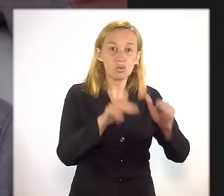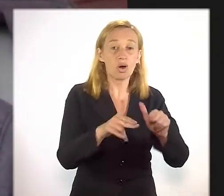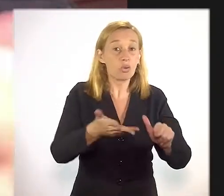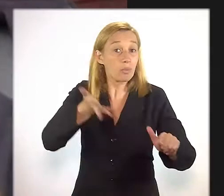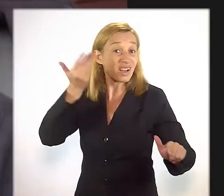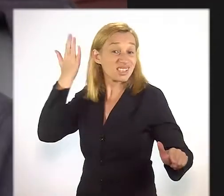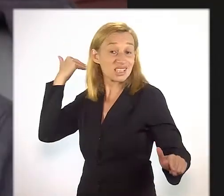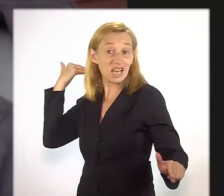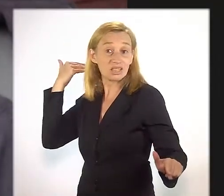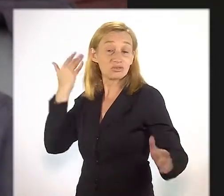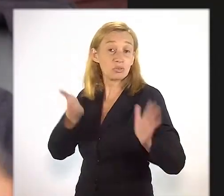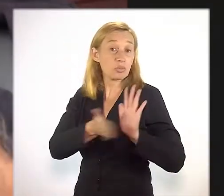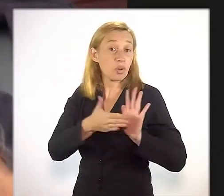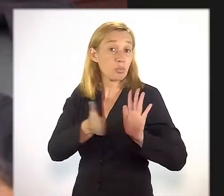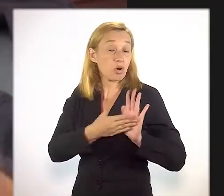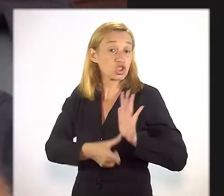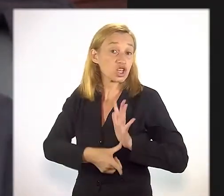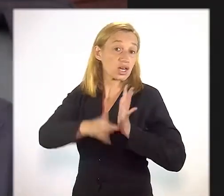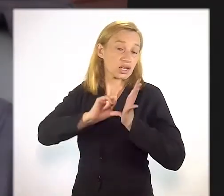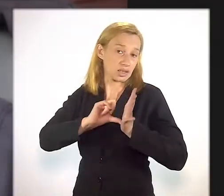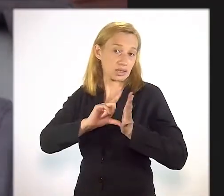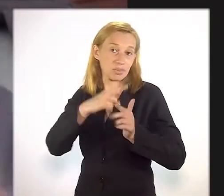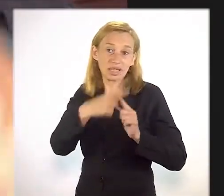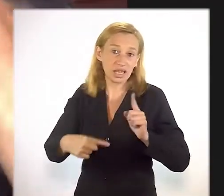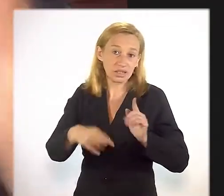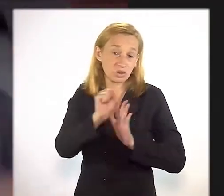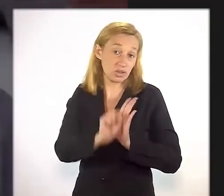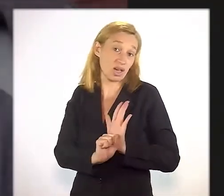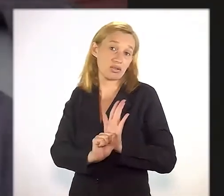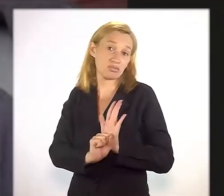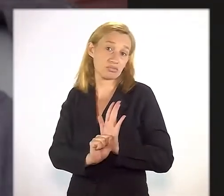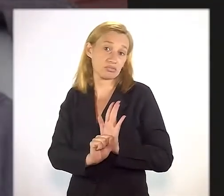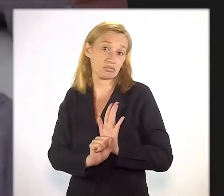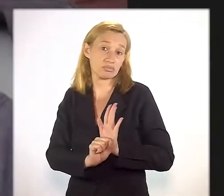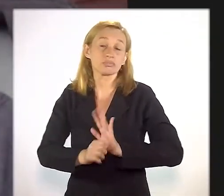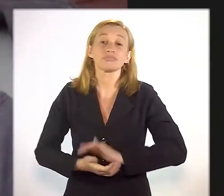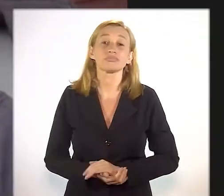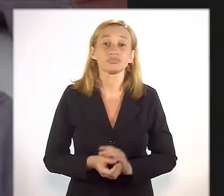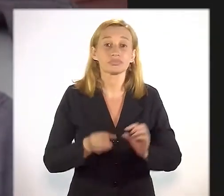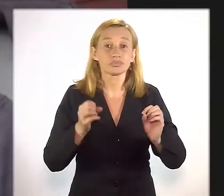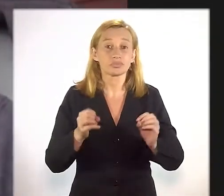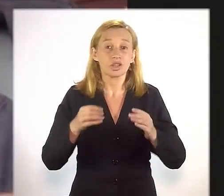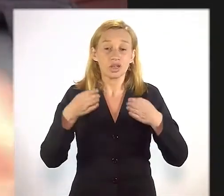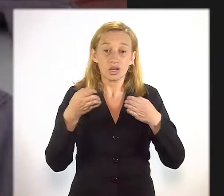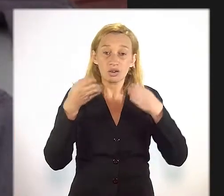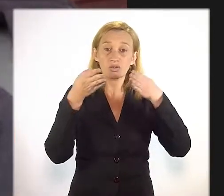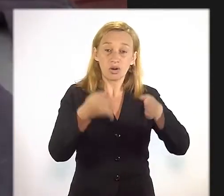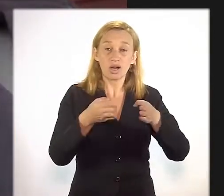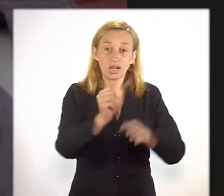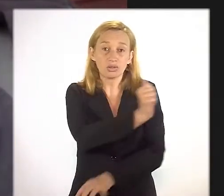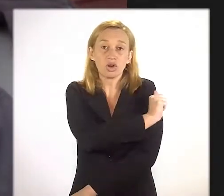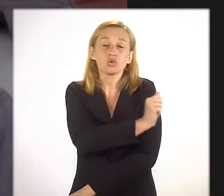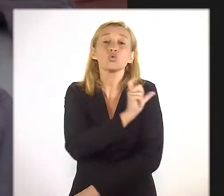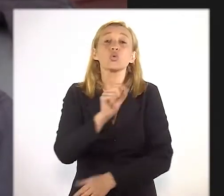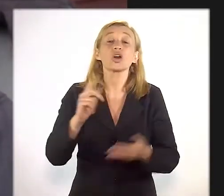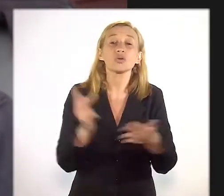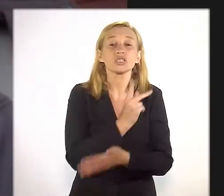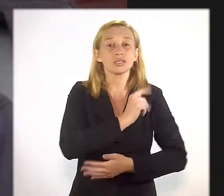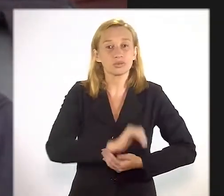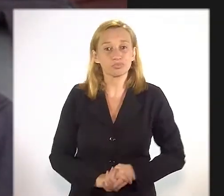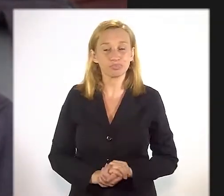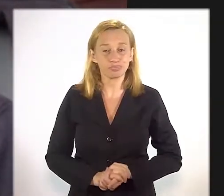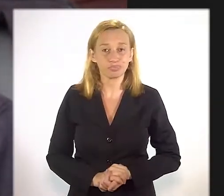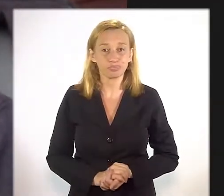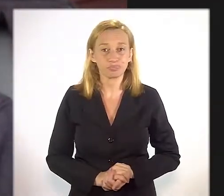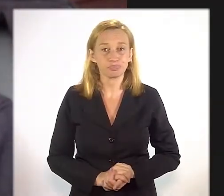proposto. Passei do centro no professor para o centro no aluno. Ok? E o que aconteceu? Só um